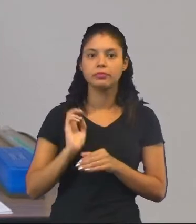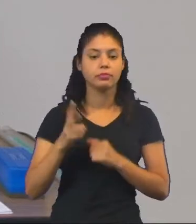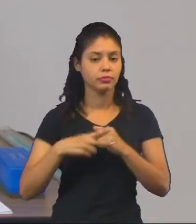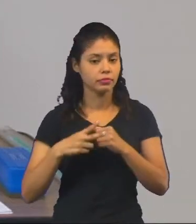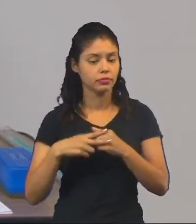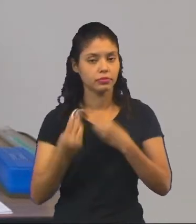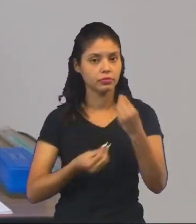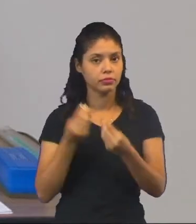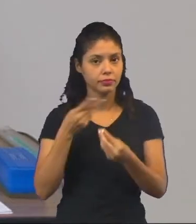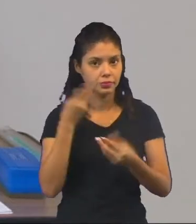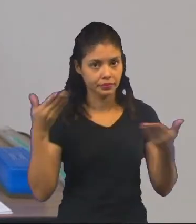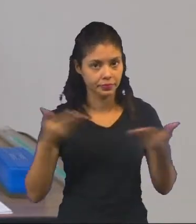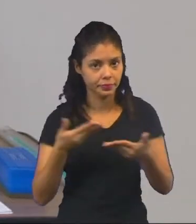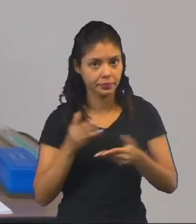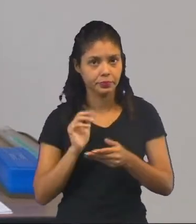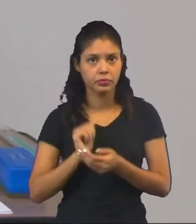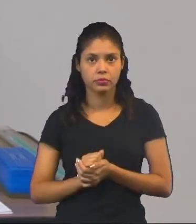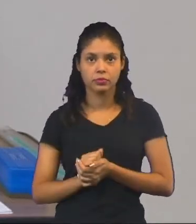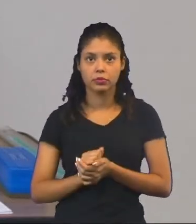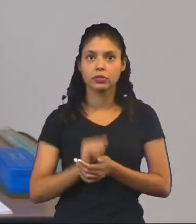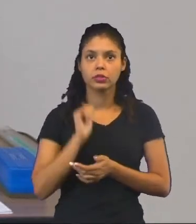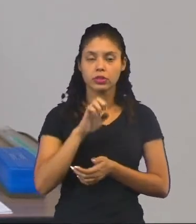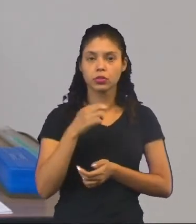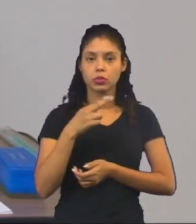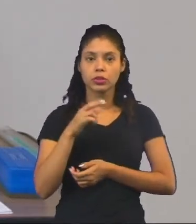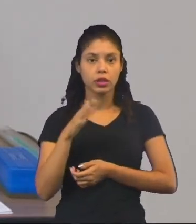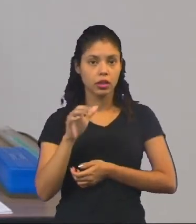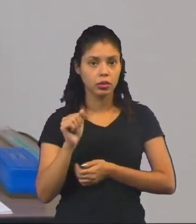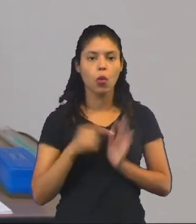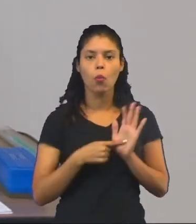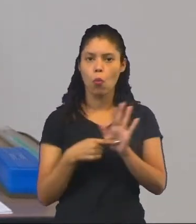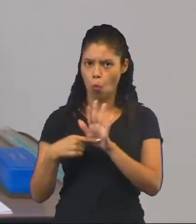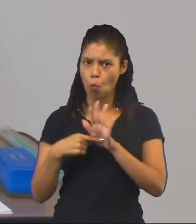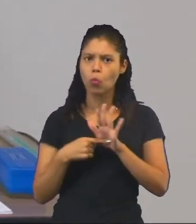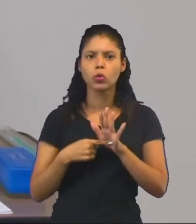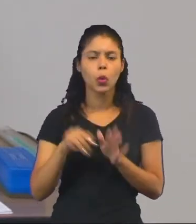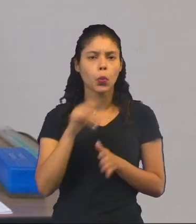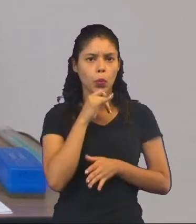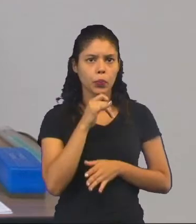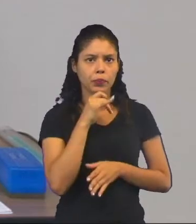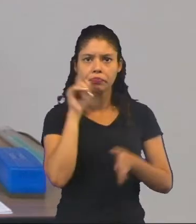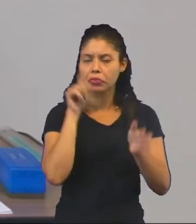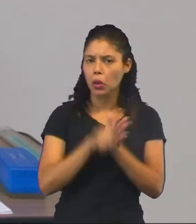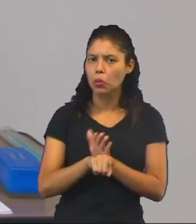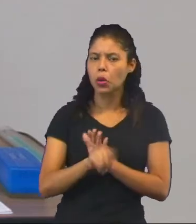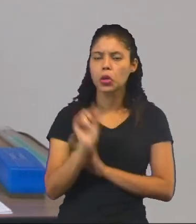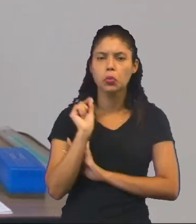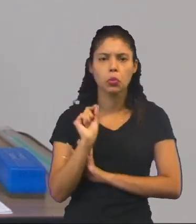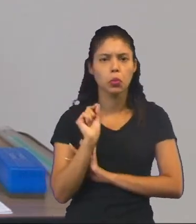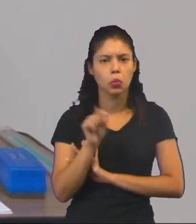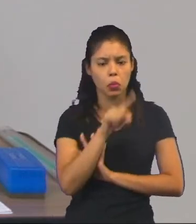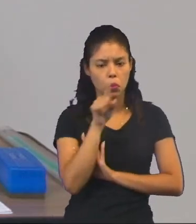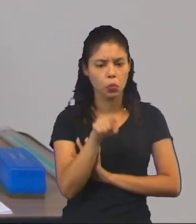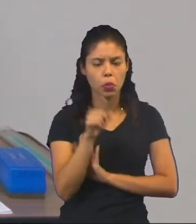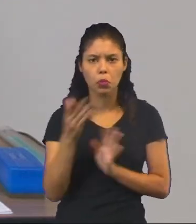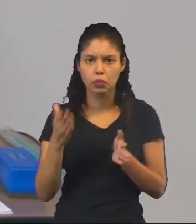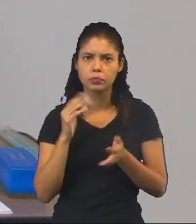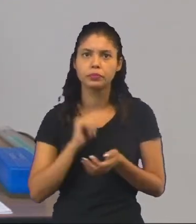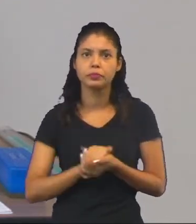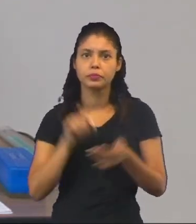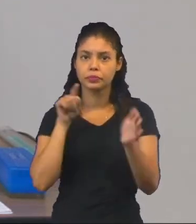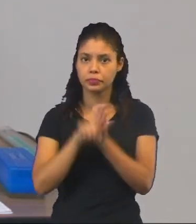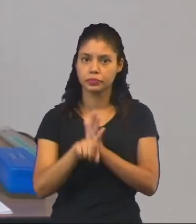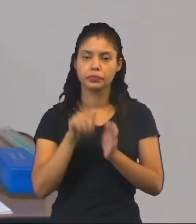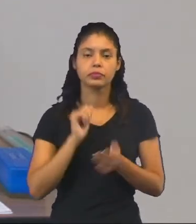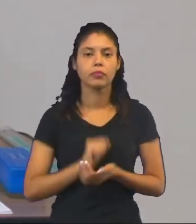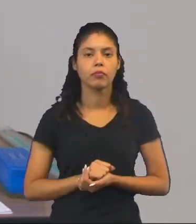verbos, como a gente está falando aqui, verbos de enunciação, eles indicam que, por exemplo, questionou, ele vai ter um questionamento lá. Perguntou,